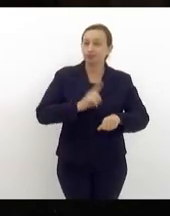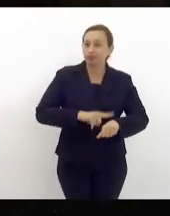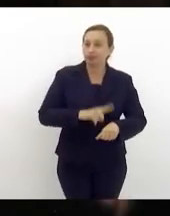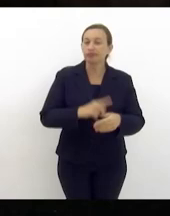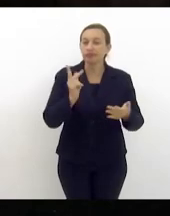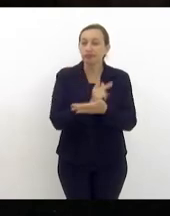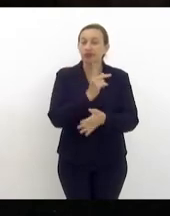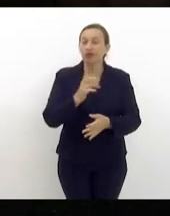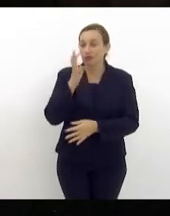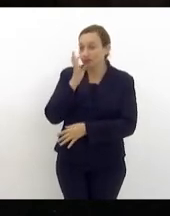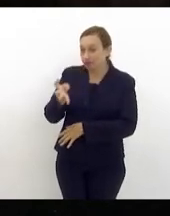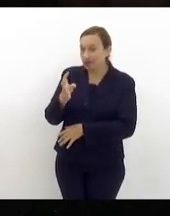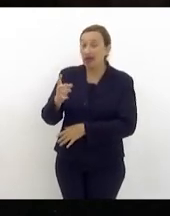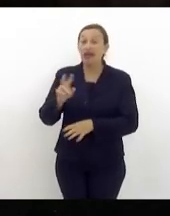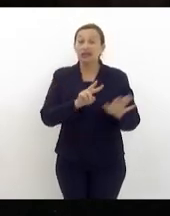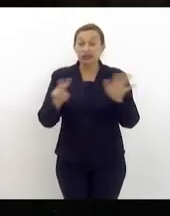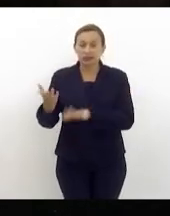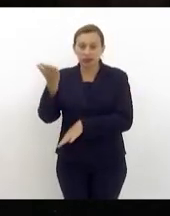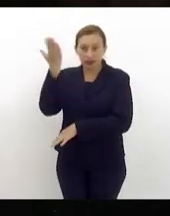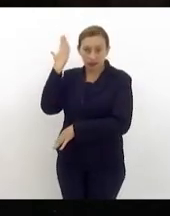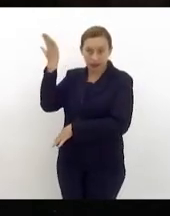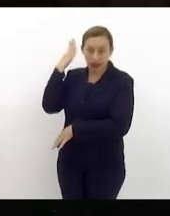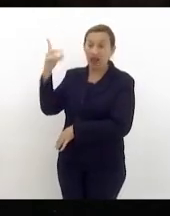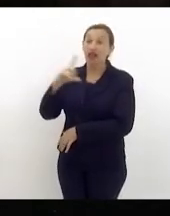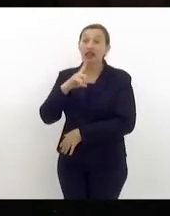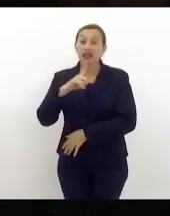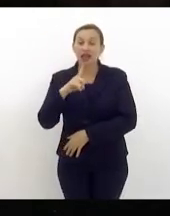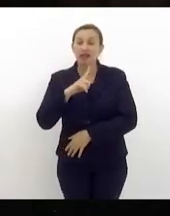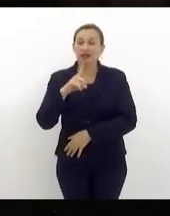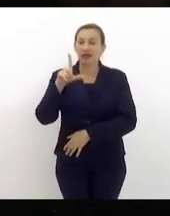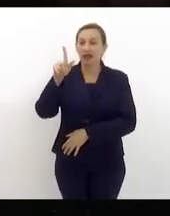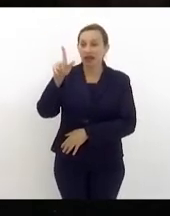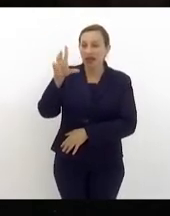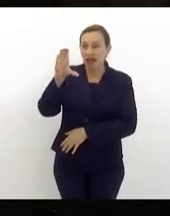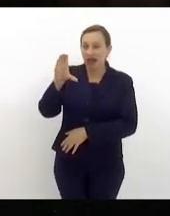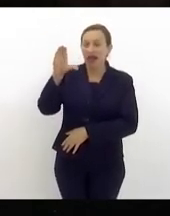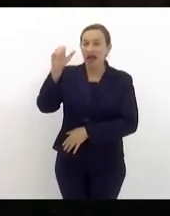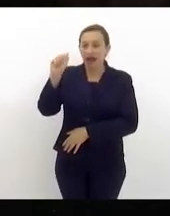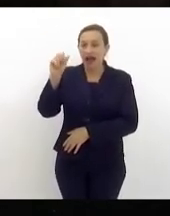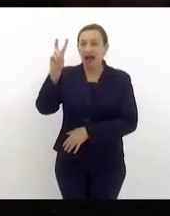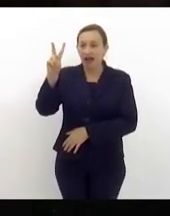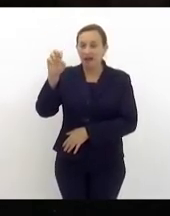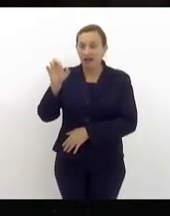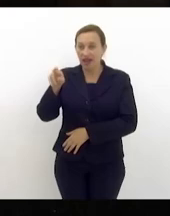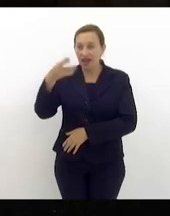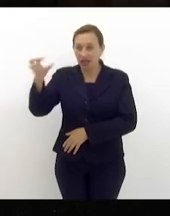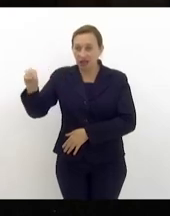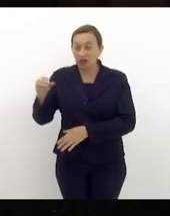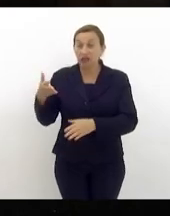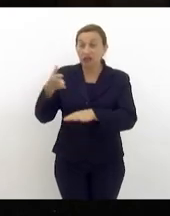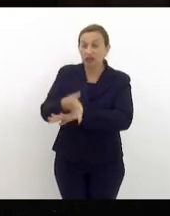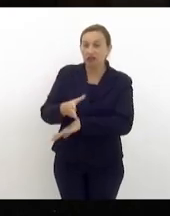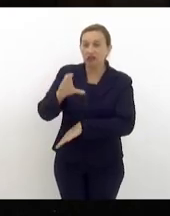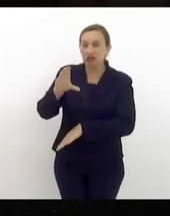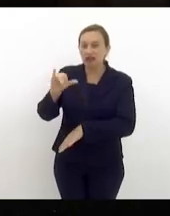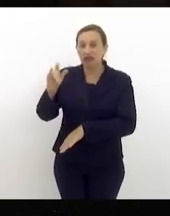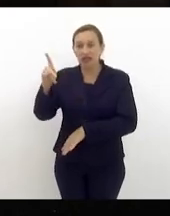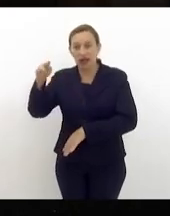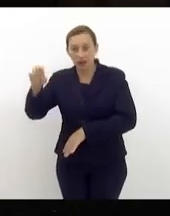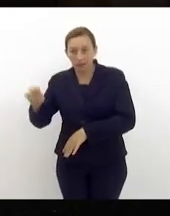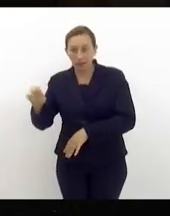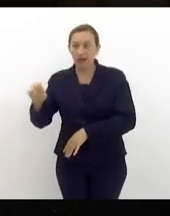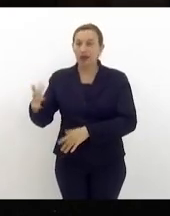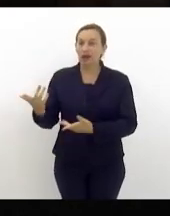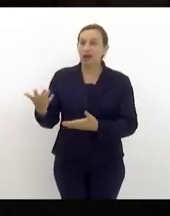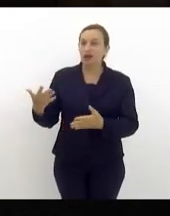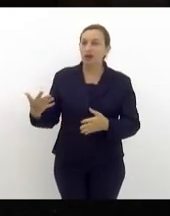denunciar. Na semana passada teve caveirão entrando, para concluir, deputada, entrando dentro de CIEP, não é? Para acuar